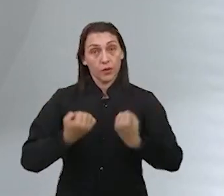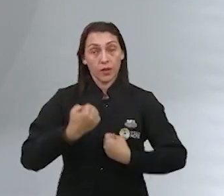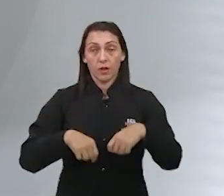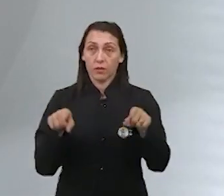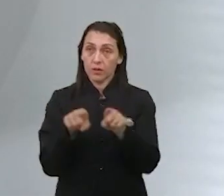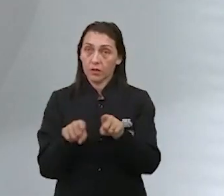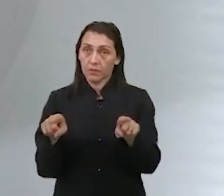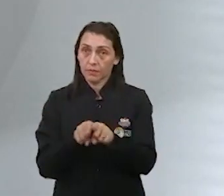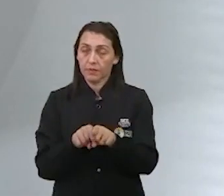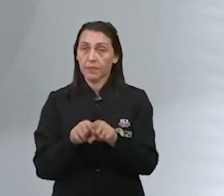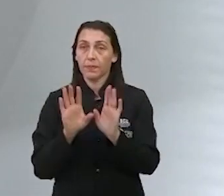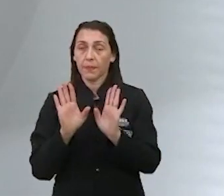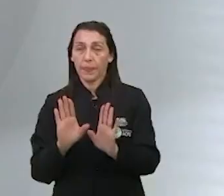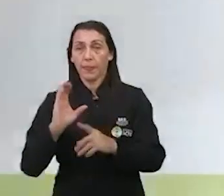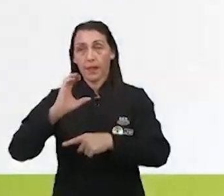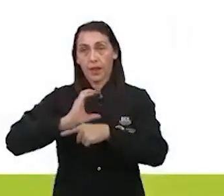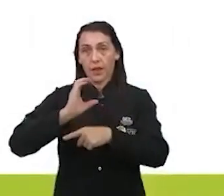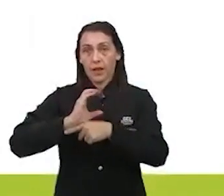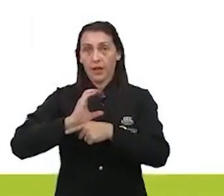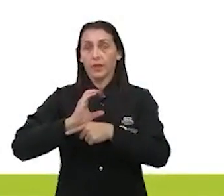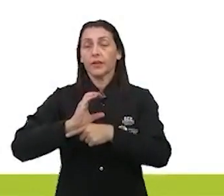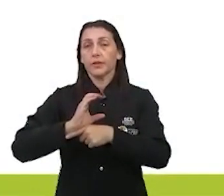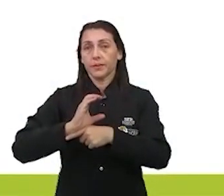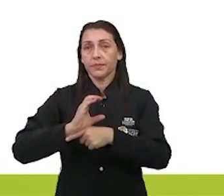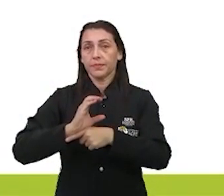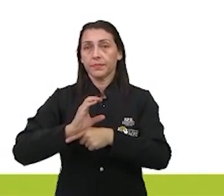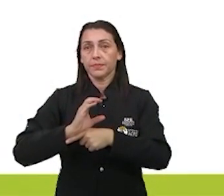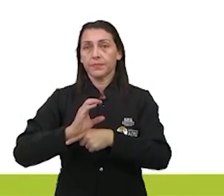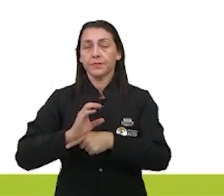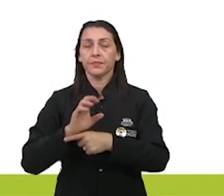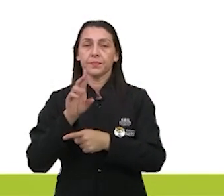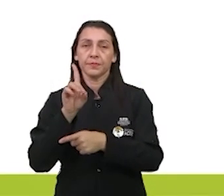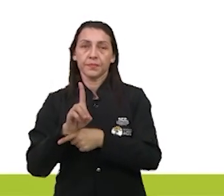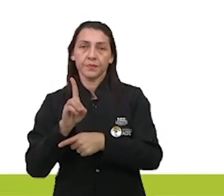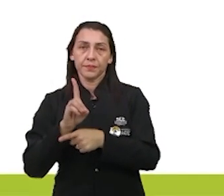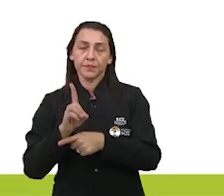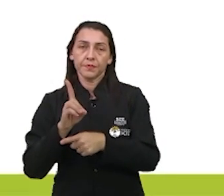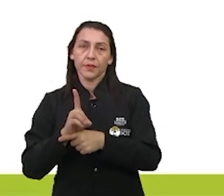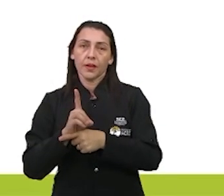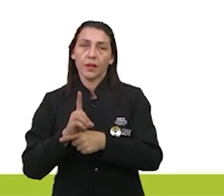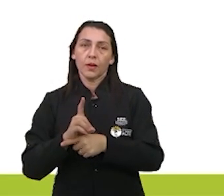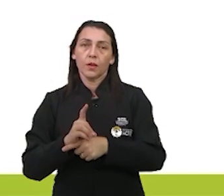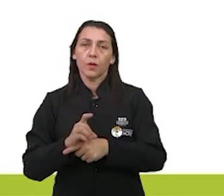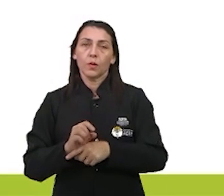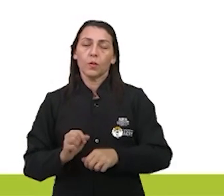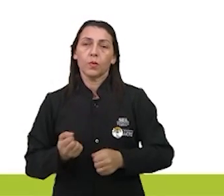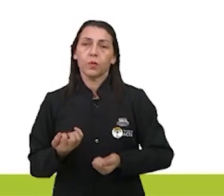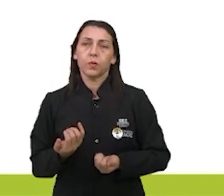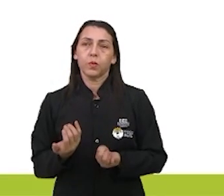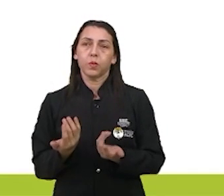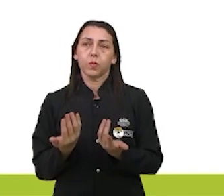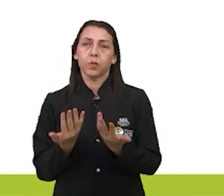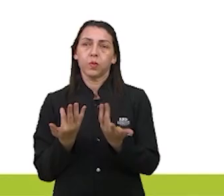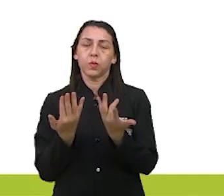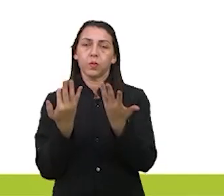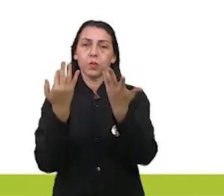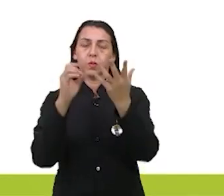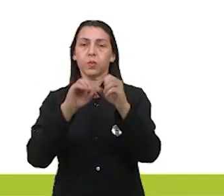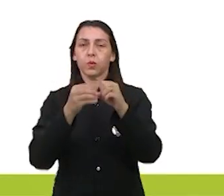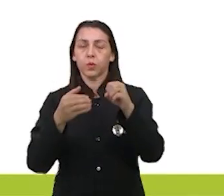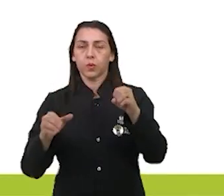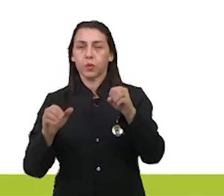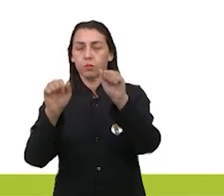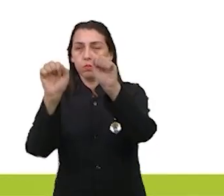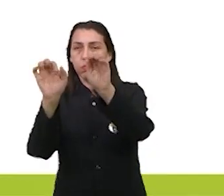combustão. Tá? Então a letra C faz muito sentido. D. Vaporização crescente dos oceanos devido ao derretimento